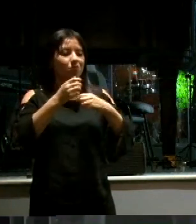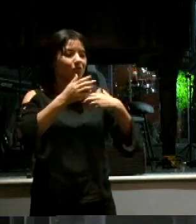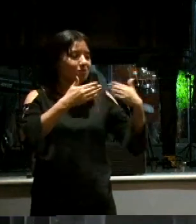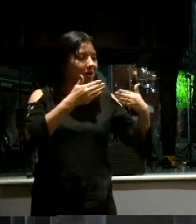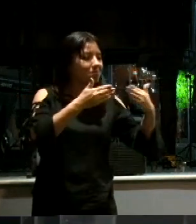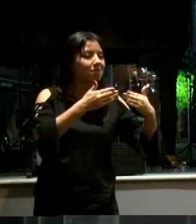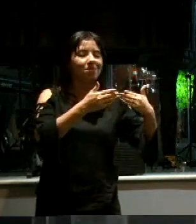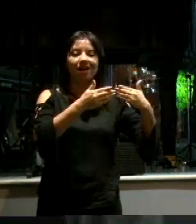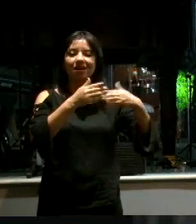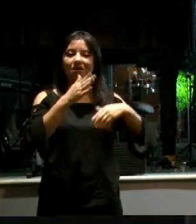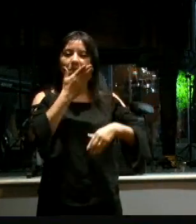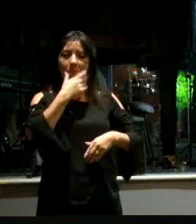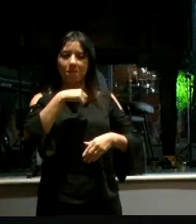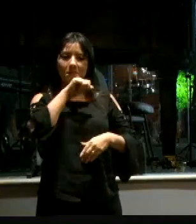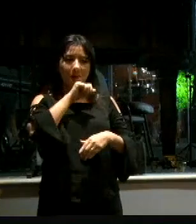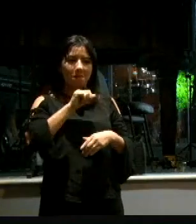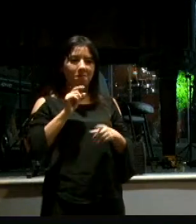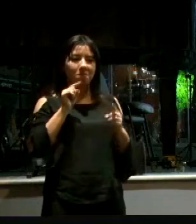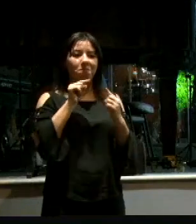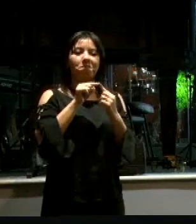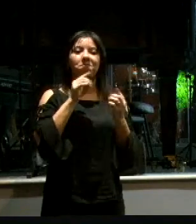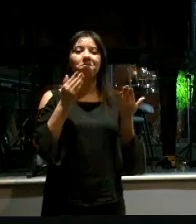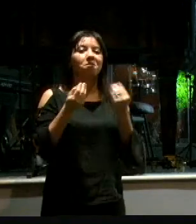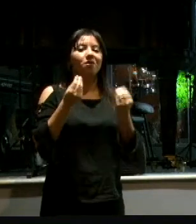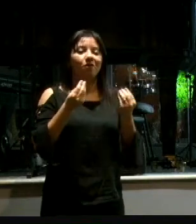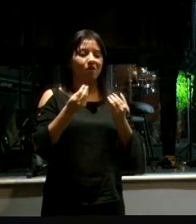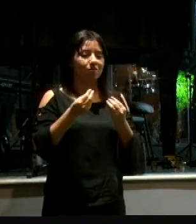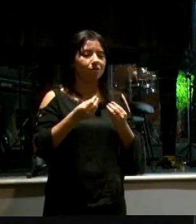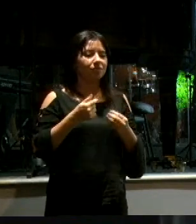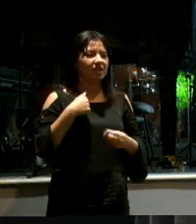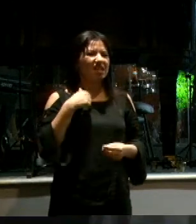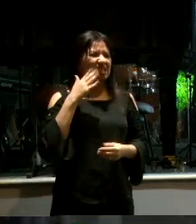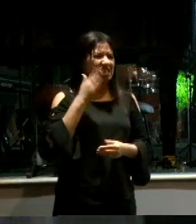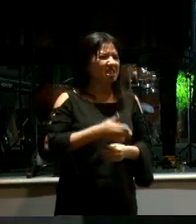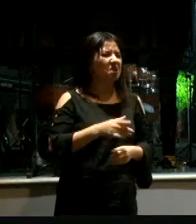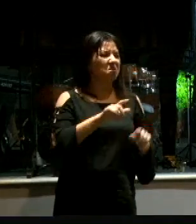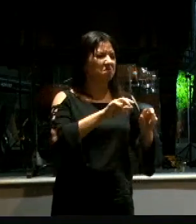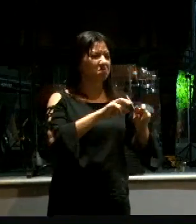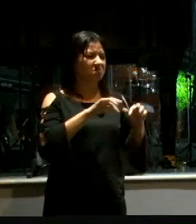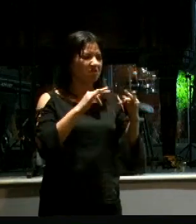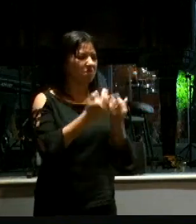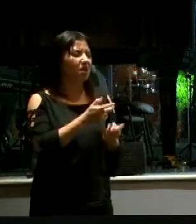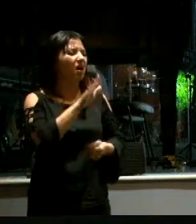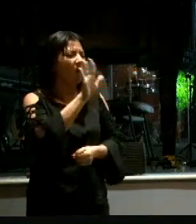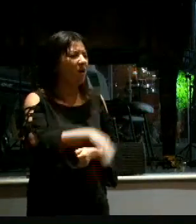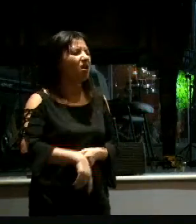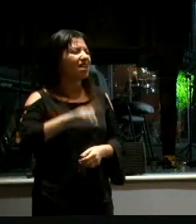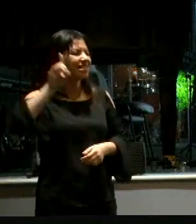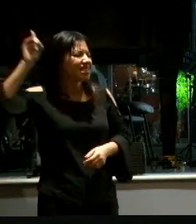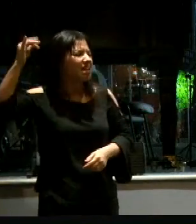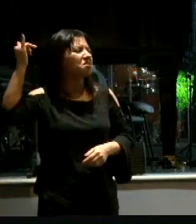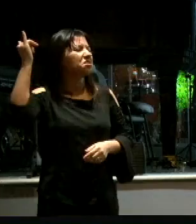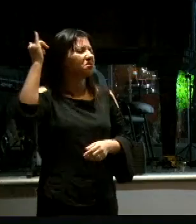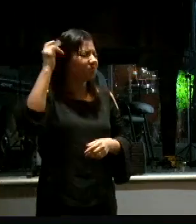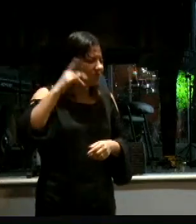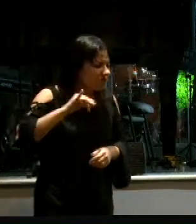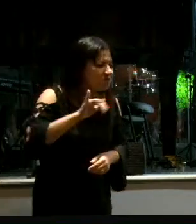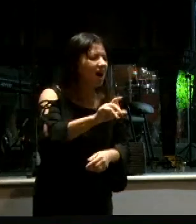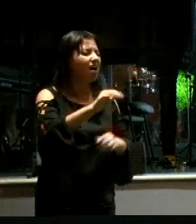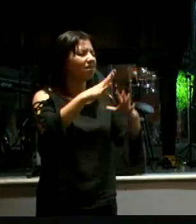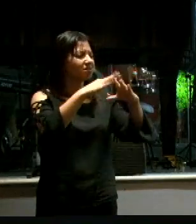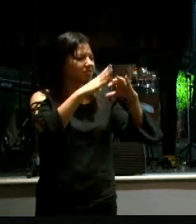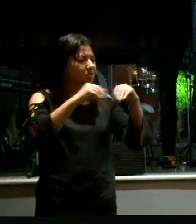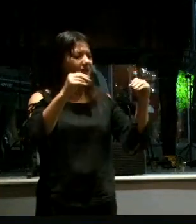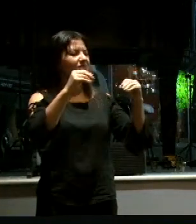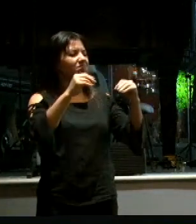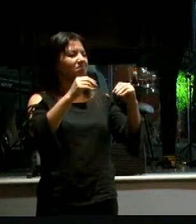vai curar o papai. Ele está com câncer gravíssimo. O médico disse que ele tem no máximo 6 meses de vida, mas